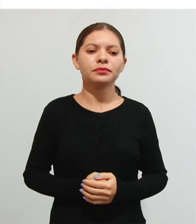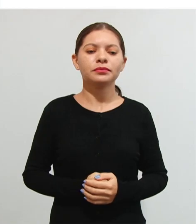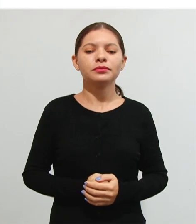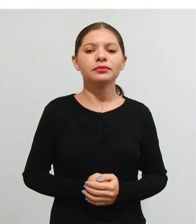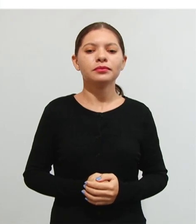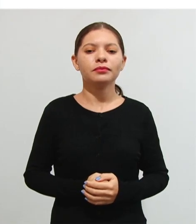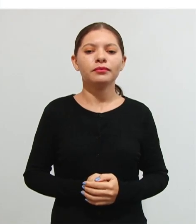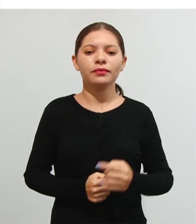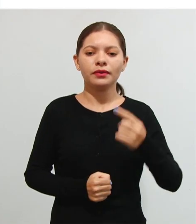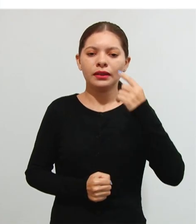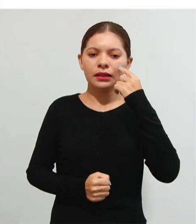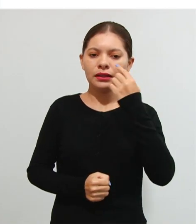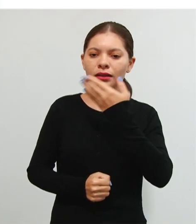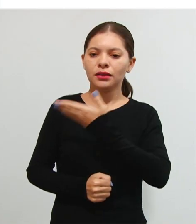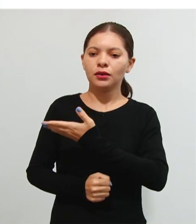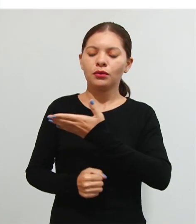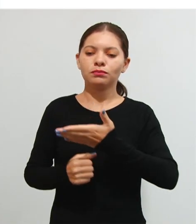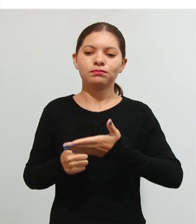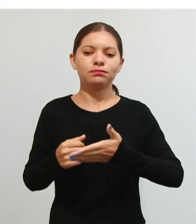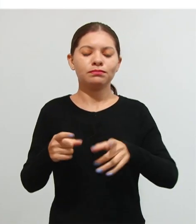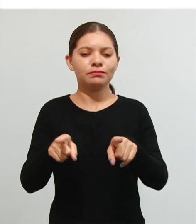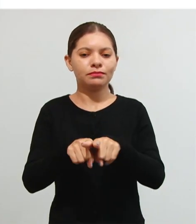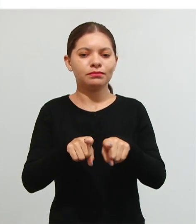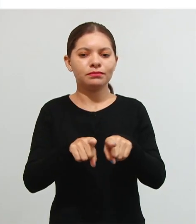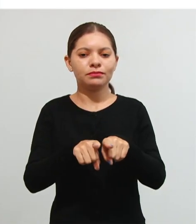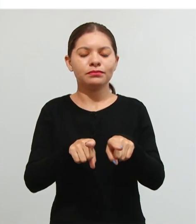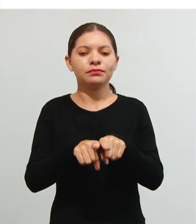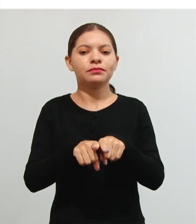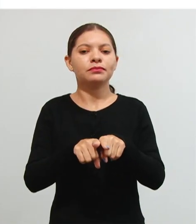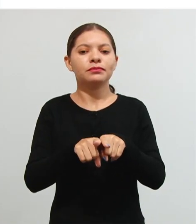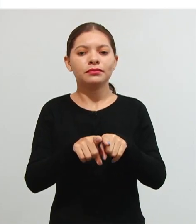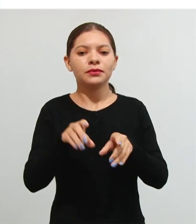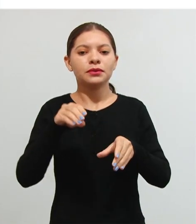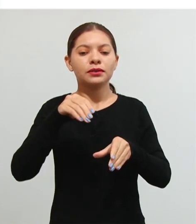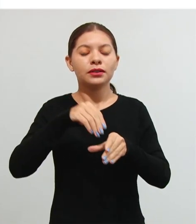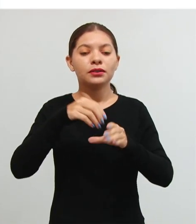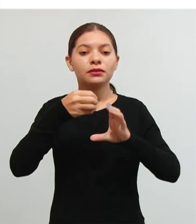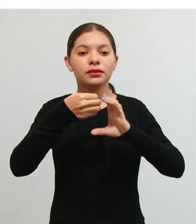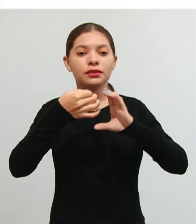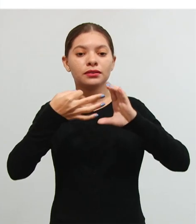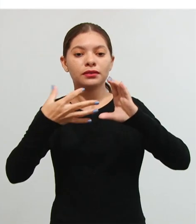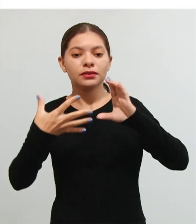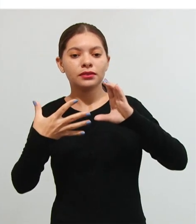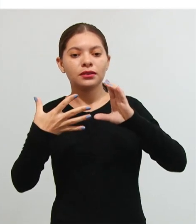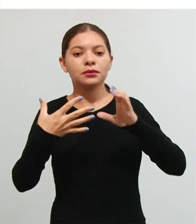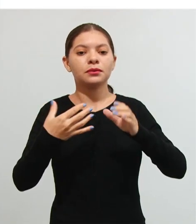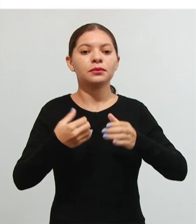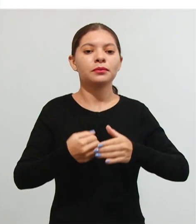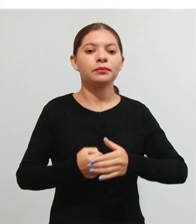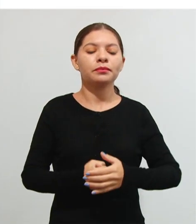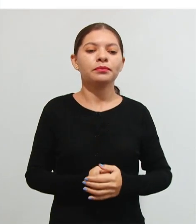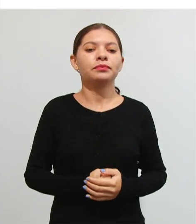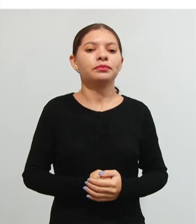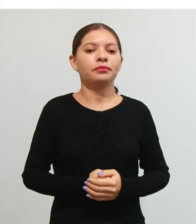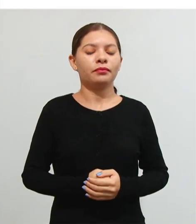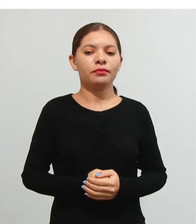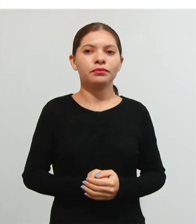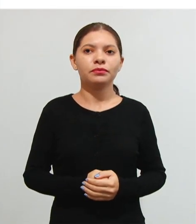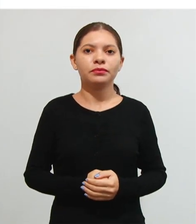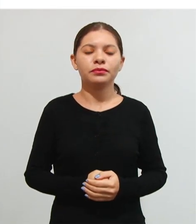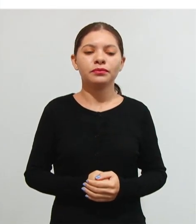Esses níveis de suporte também, né, estão dentro lá da classificação do autismo, do TEA,